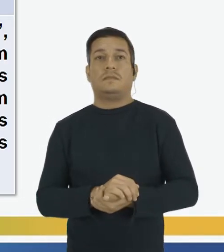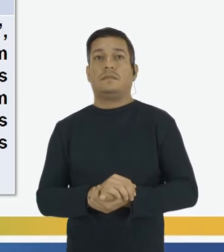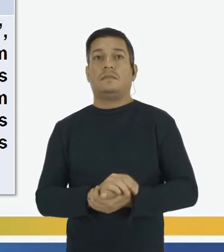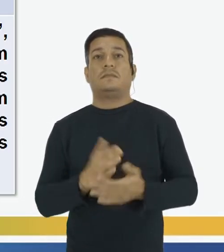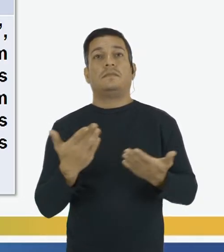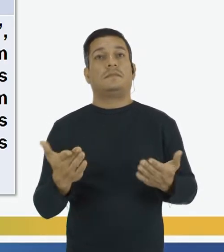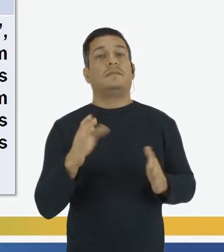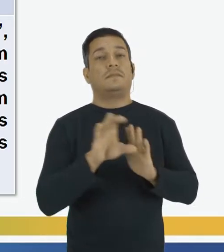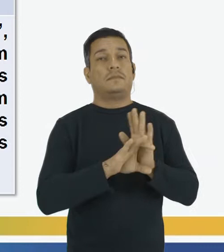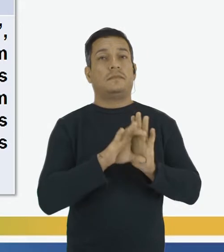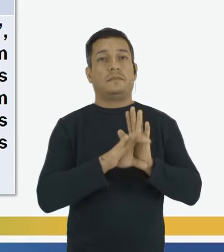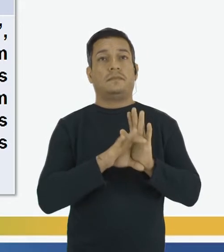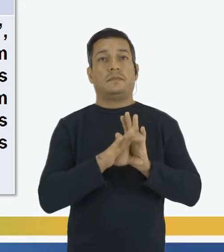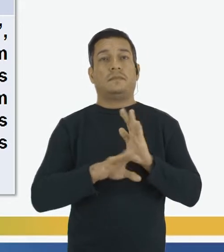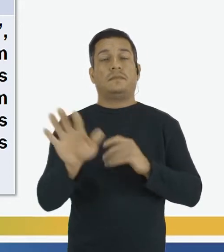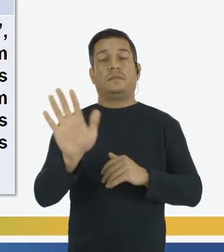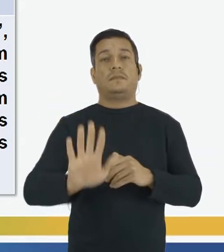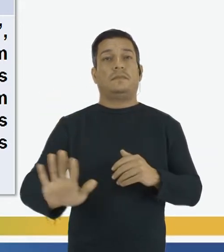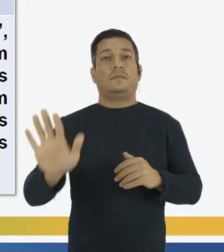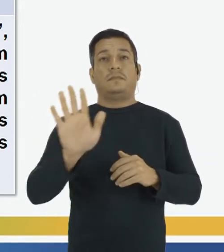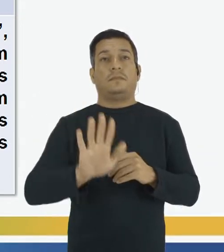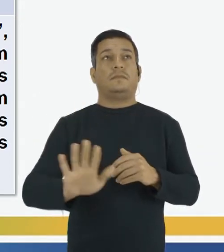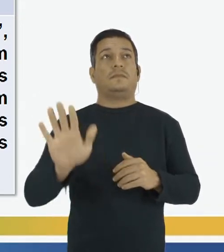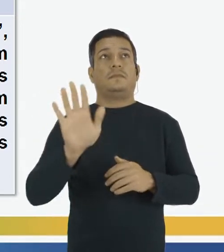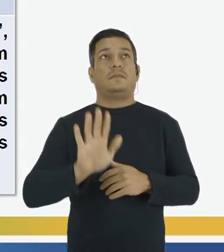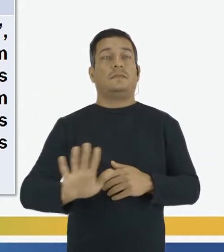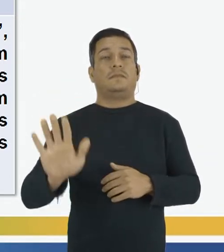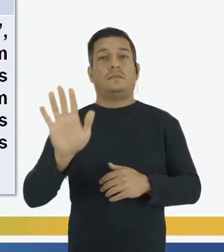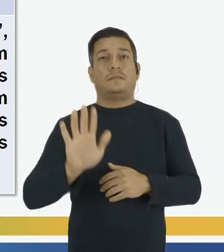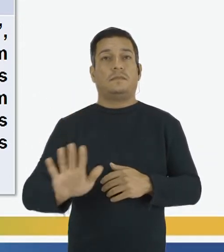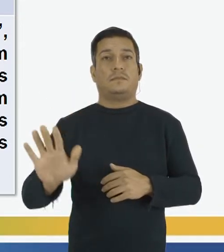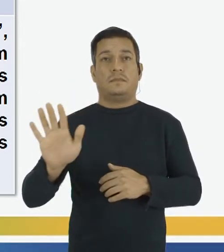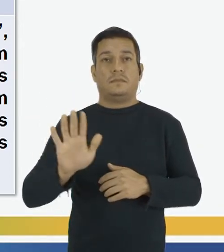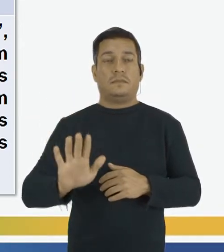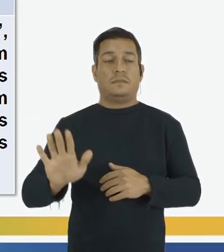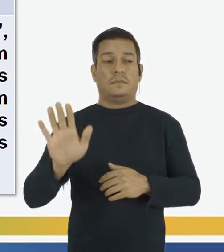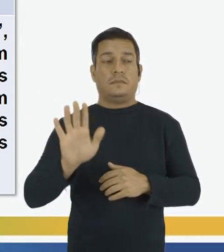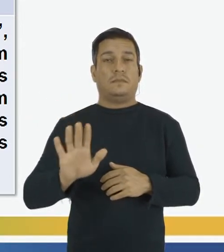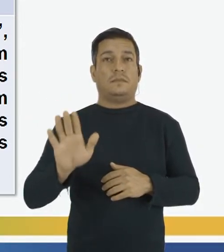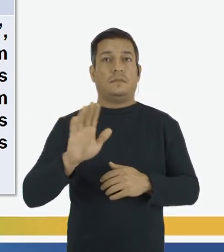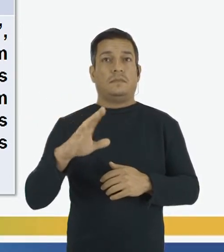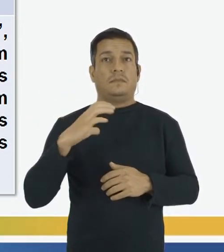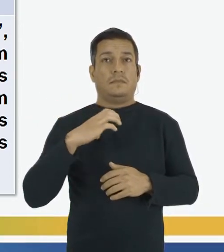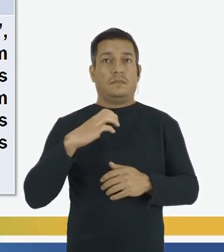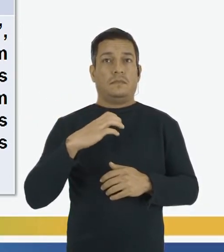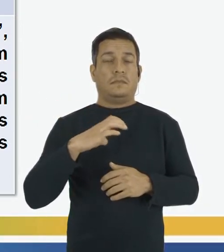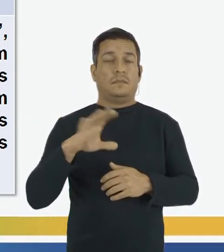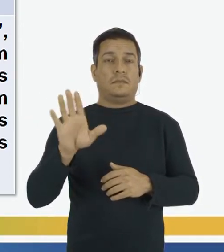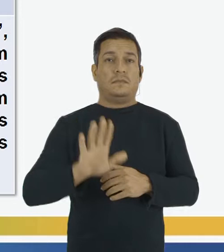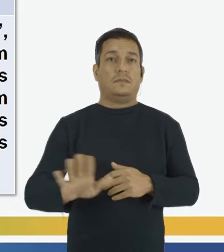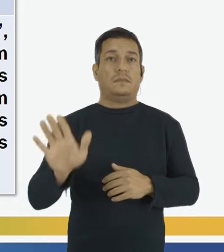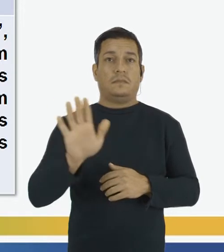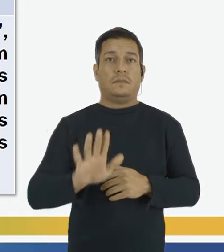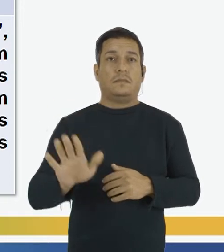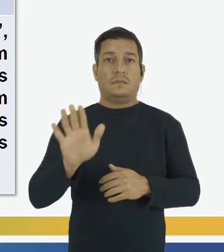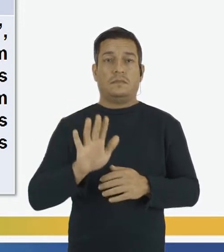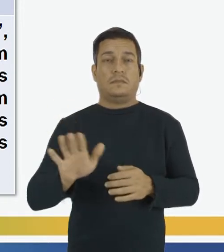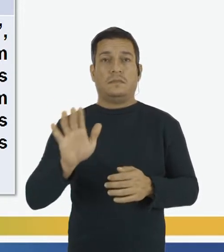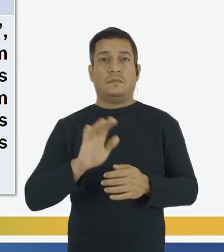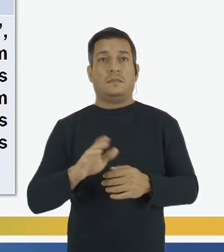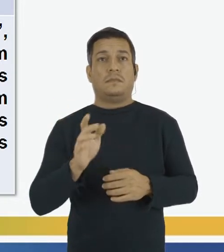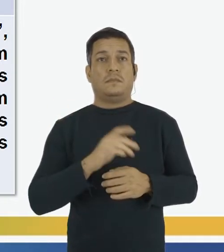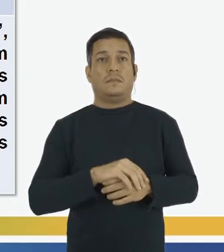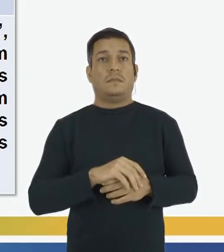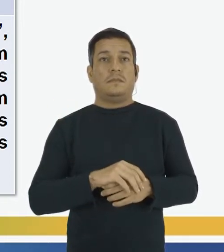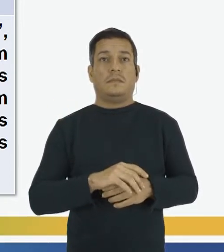Qual é o conceito universal, né? Conceito ético universal de não